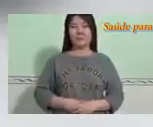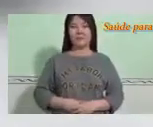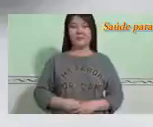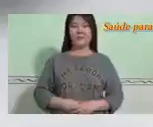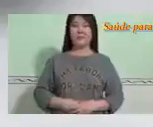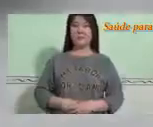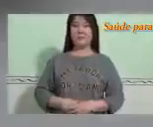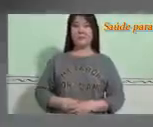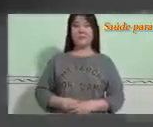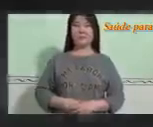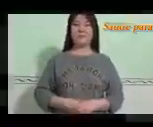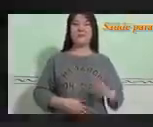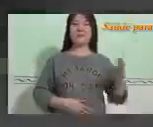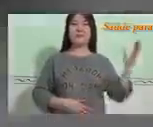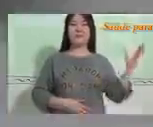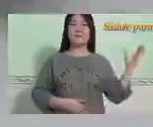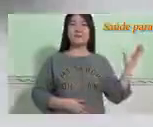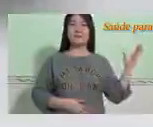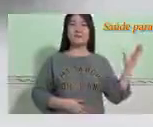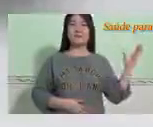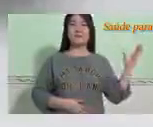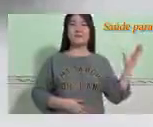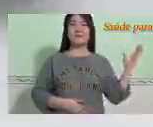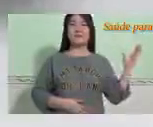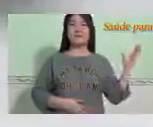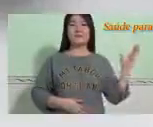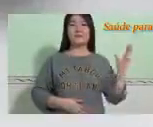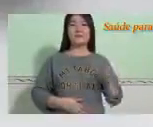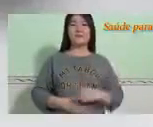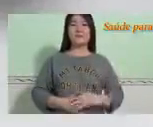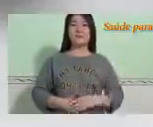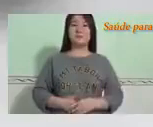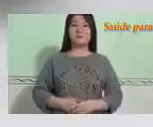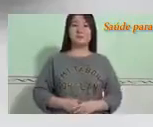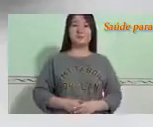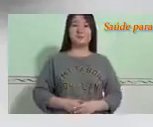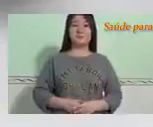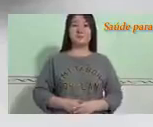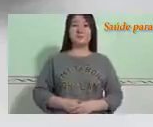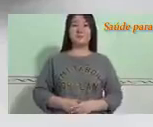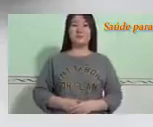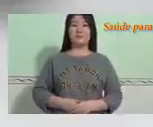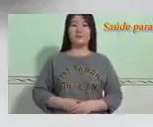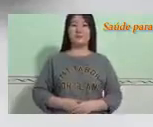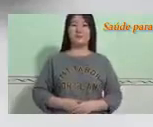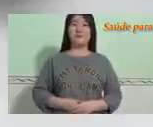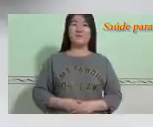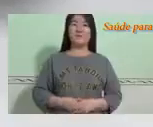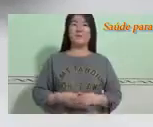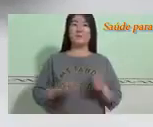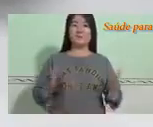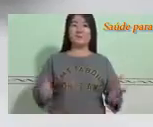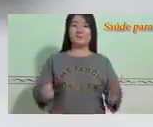Não se devem tirar sonecas prolongadas durante o dia, vírgula, pois elas podem tirar o sono à noite. Ponto. As sonecas